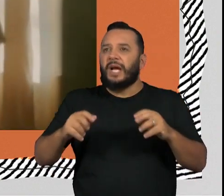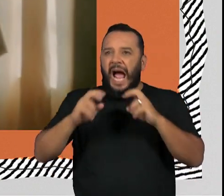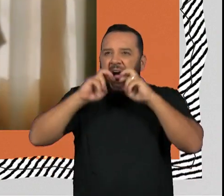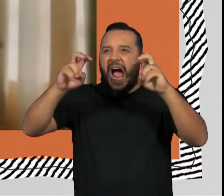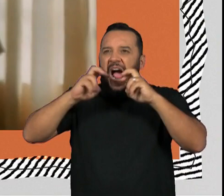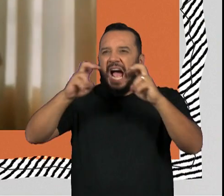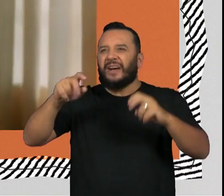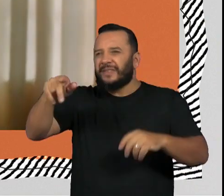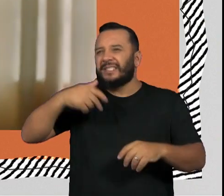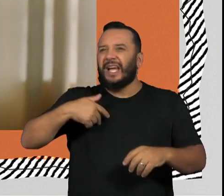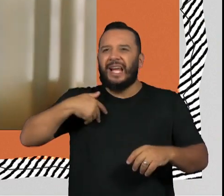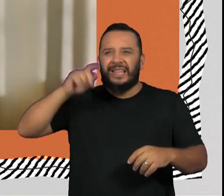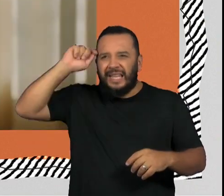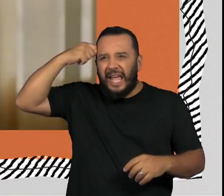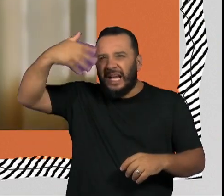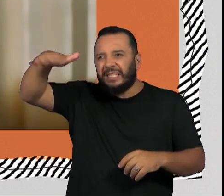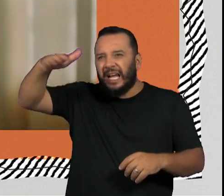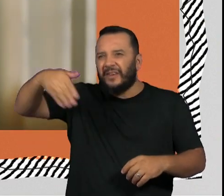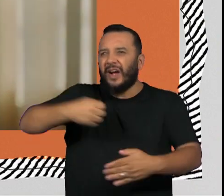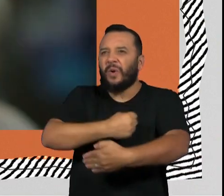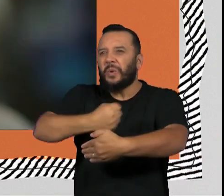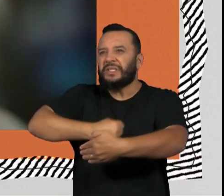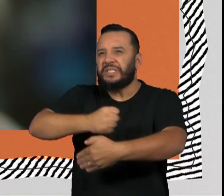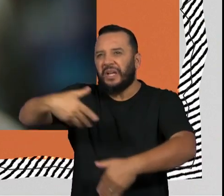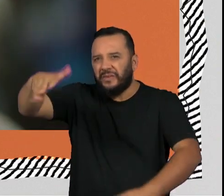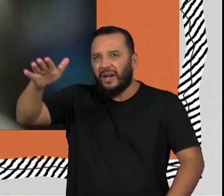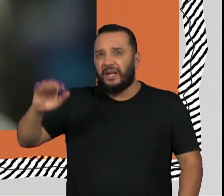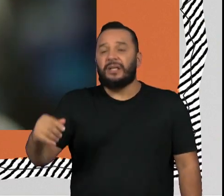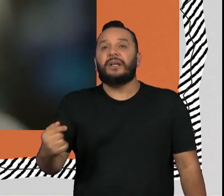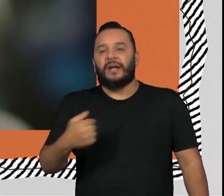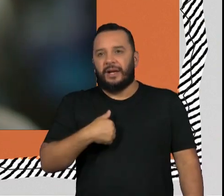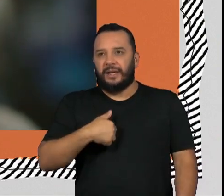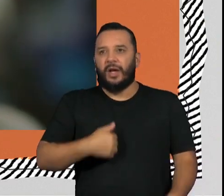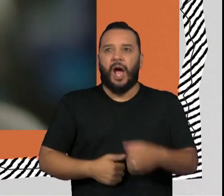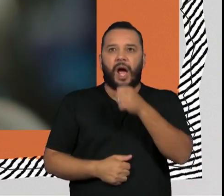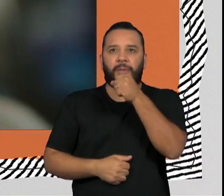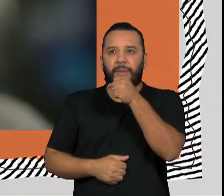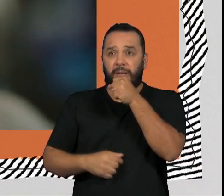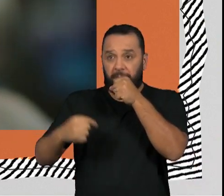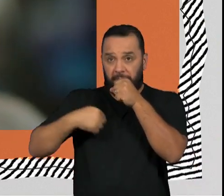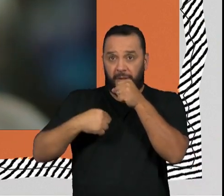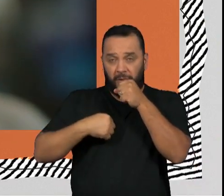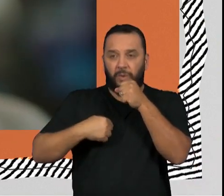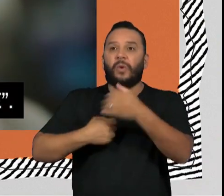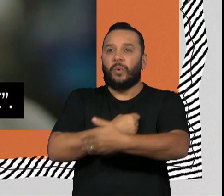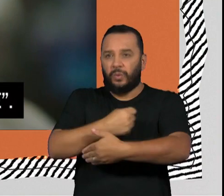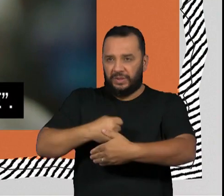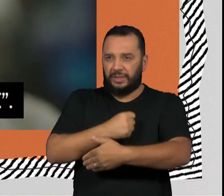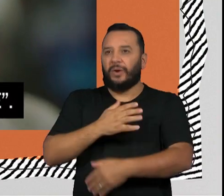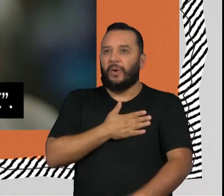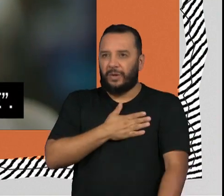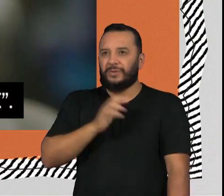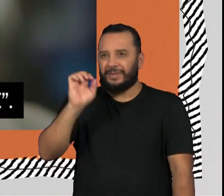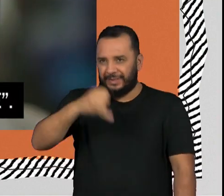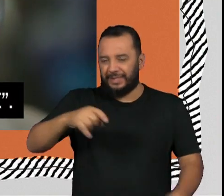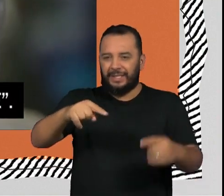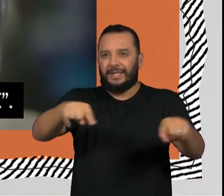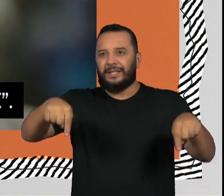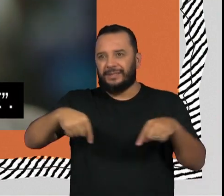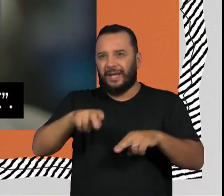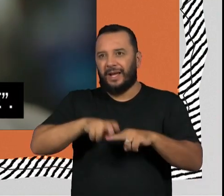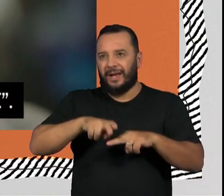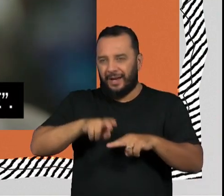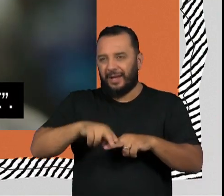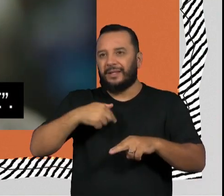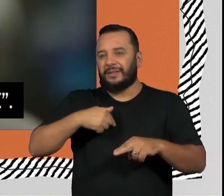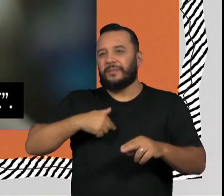daí, crioula, seu lugar é na cozinha. Aí, quando terminou, eu peguei o microfone e falei, meu lugar é na cozinha, assim, é na sala, no quarto e também